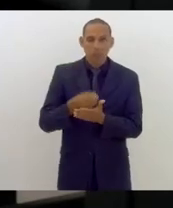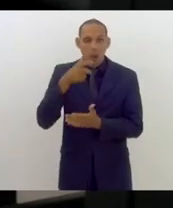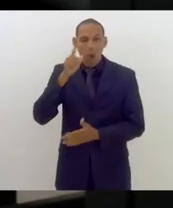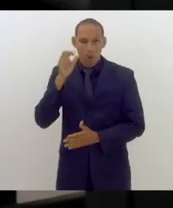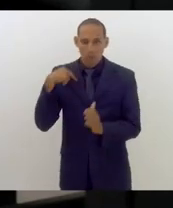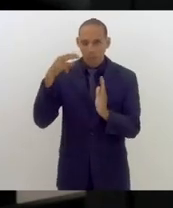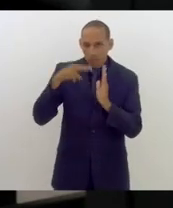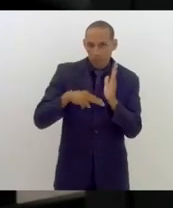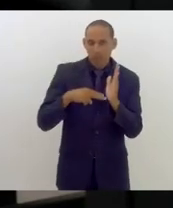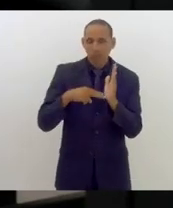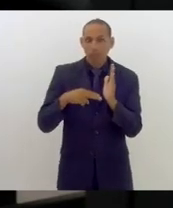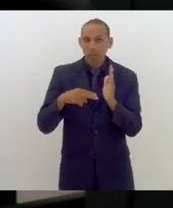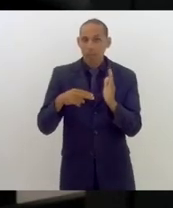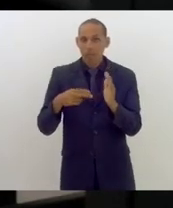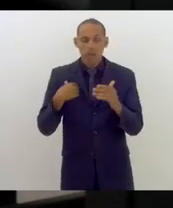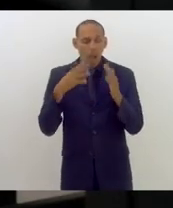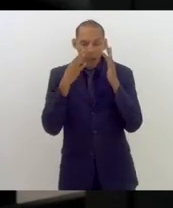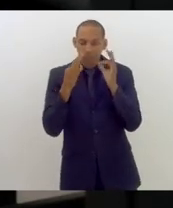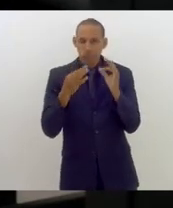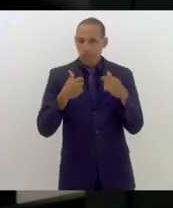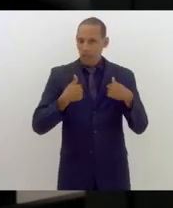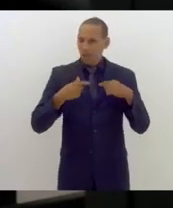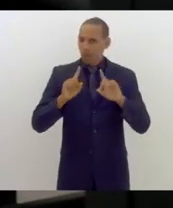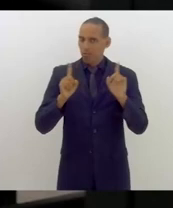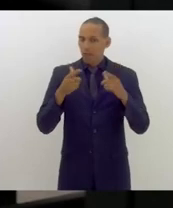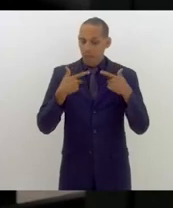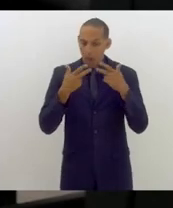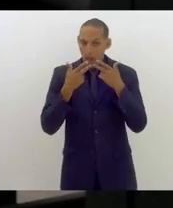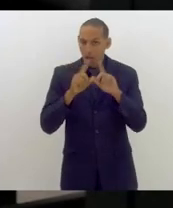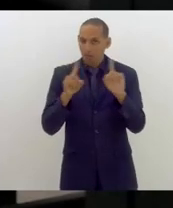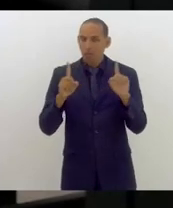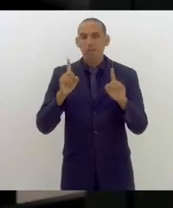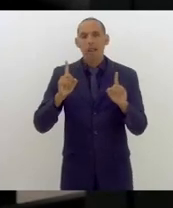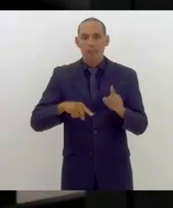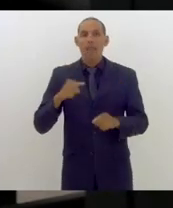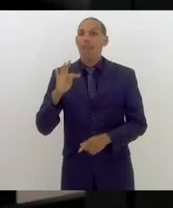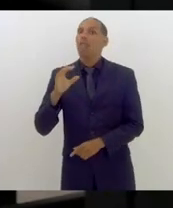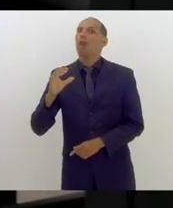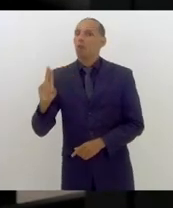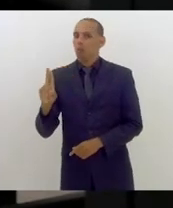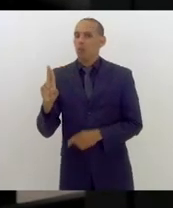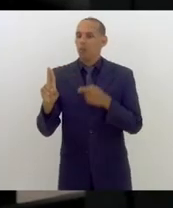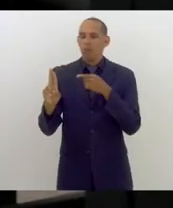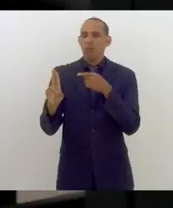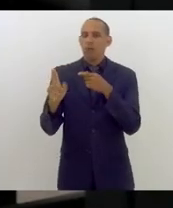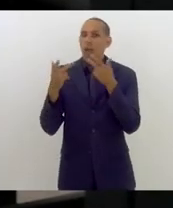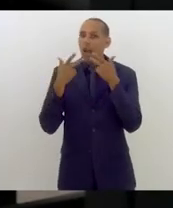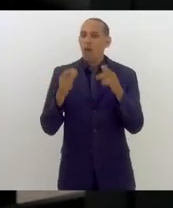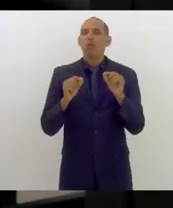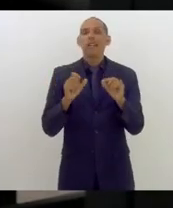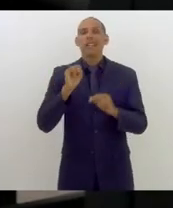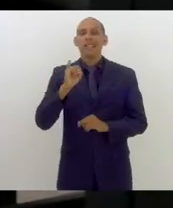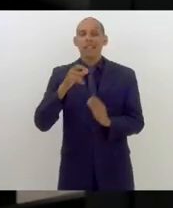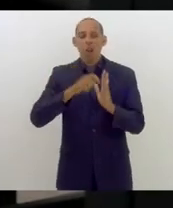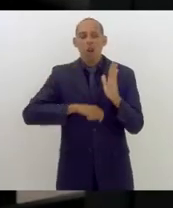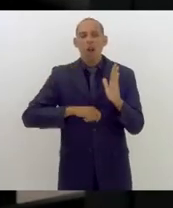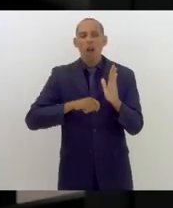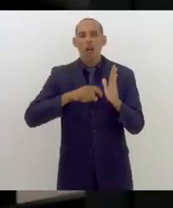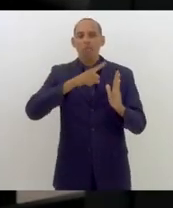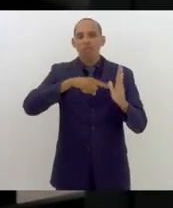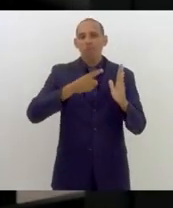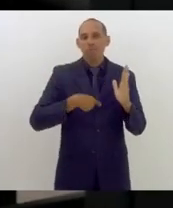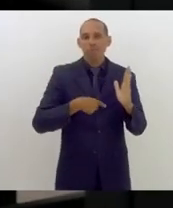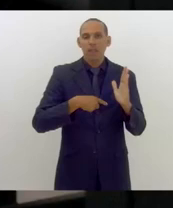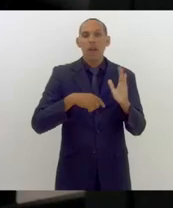chamou muito atenção e não sou eu e nem ninguém que tá dizendo isso é o Tribunal de Contas da União se Esses contratos forem recididos existe